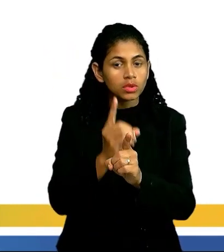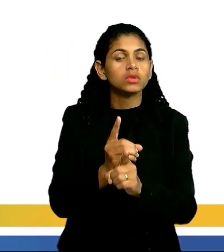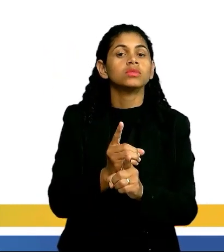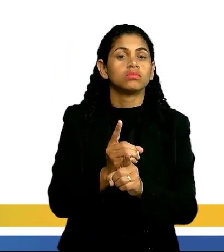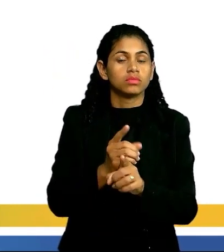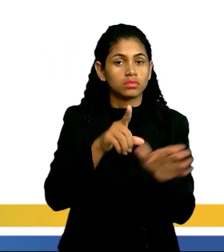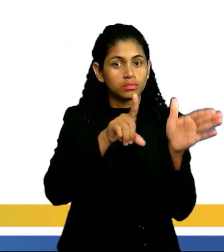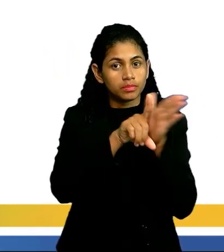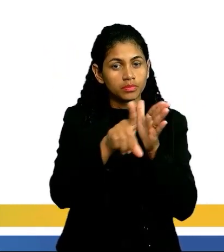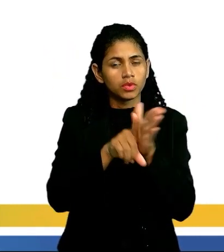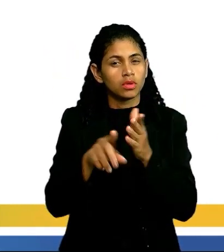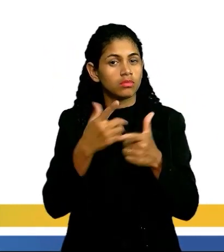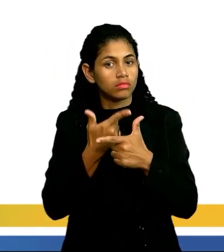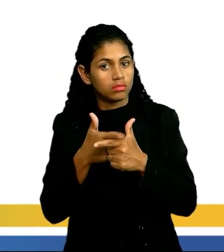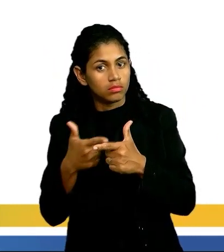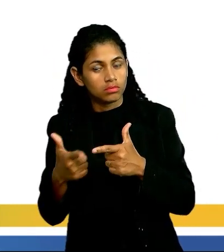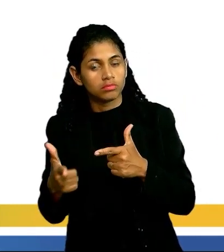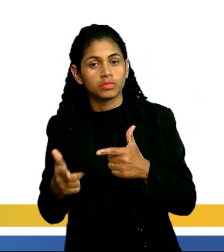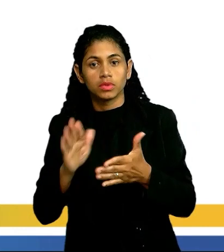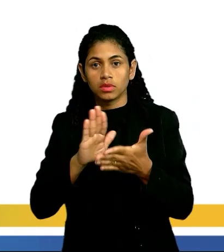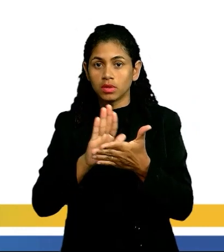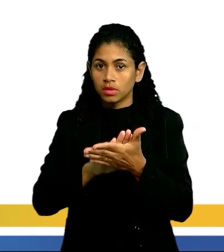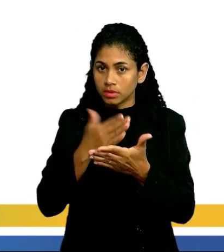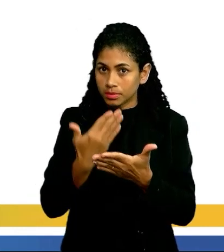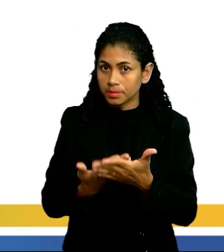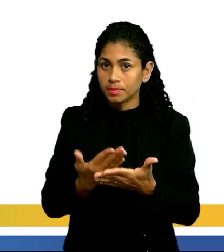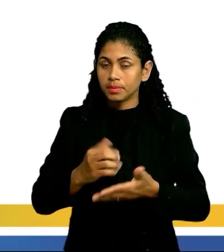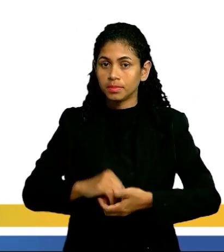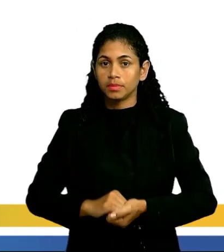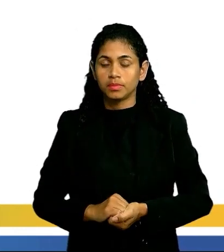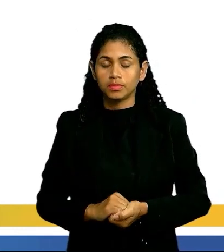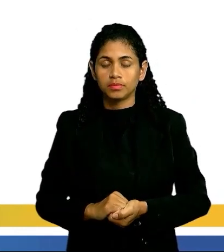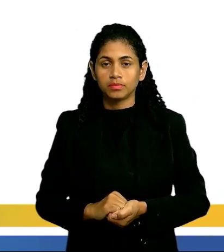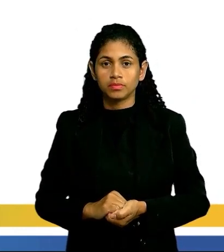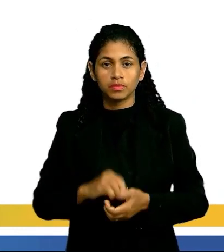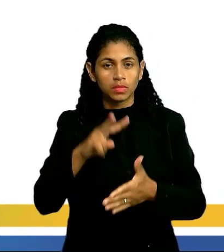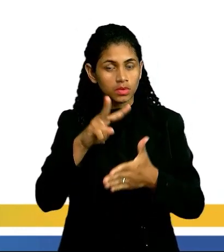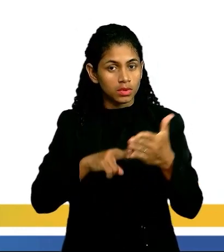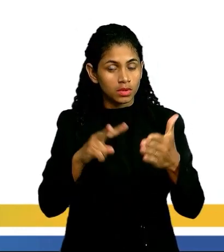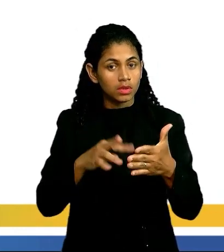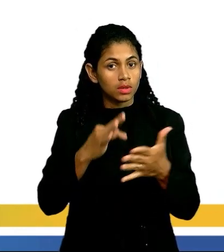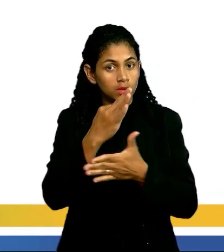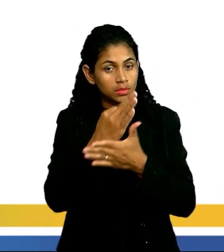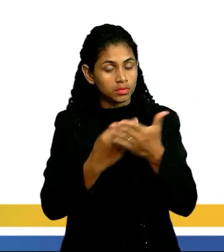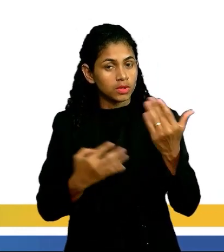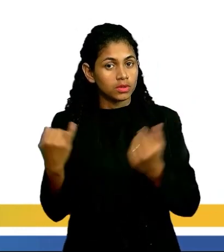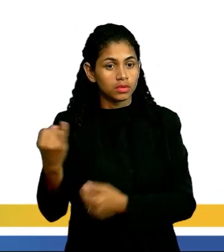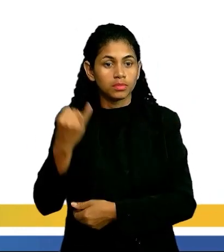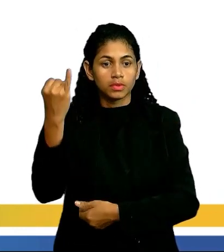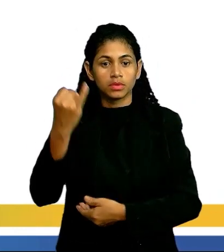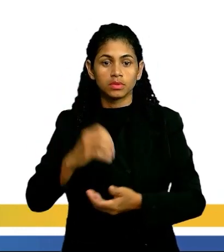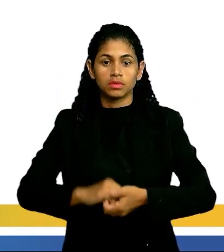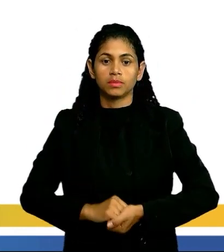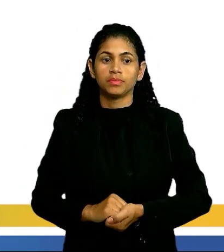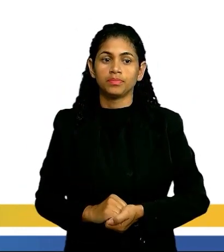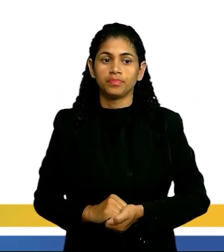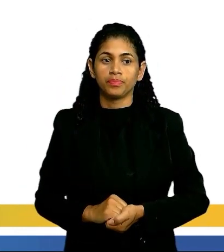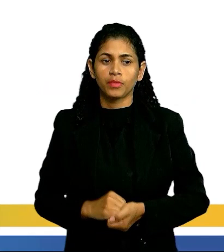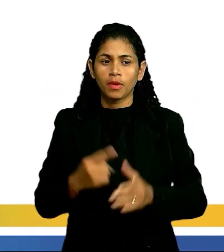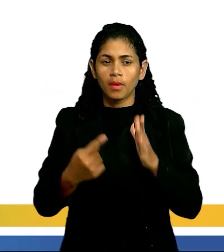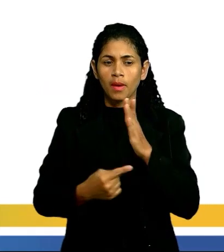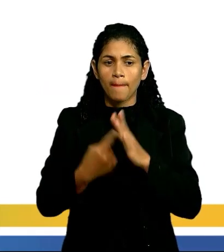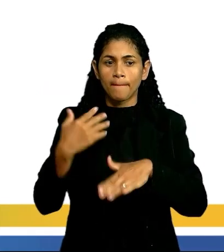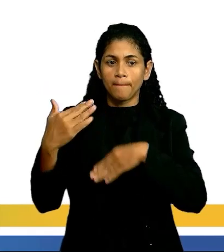da questão, do problema, né, e a interpretação, tá bom? Então, vamos à leitura do texto, né, que é relevante. A